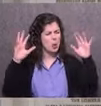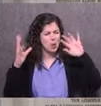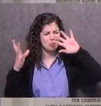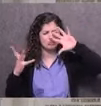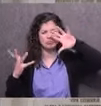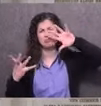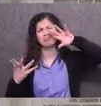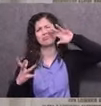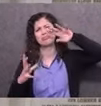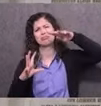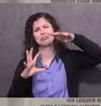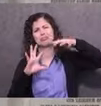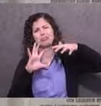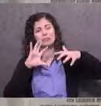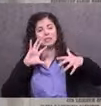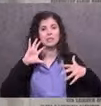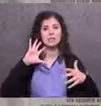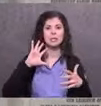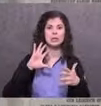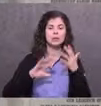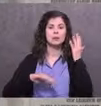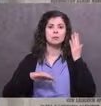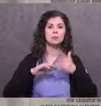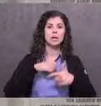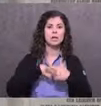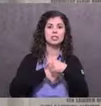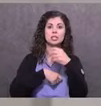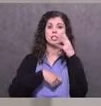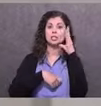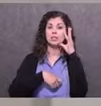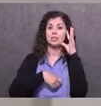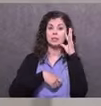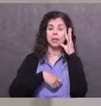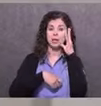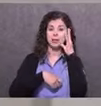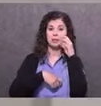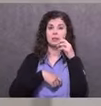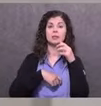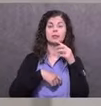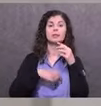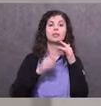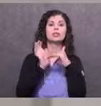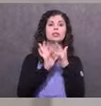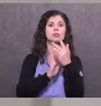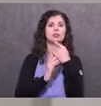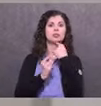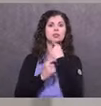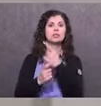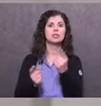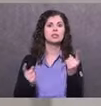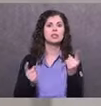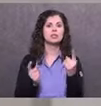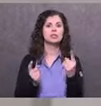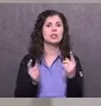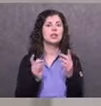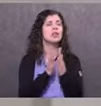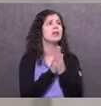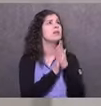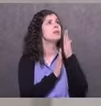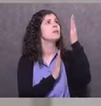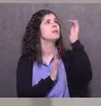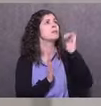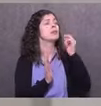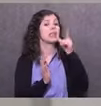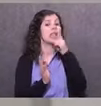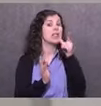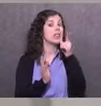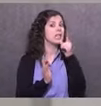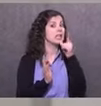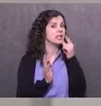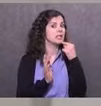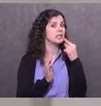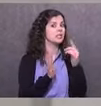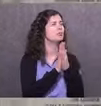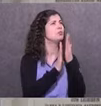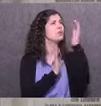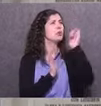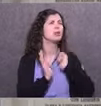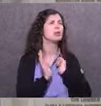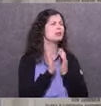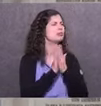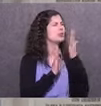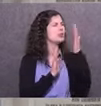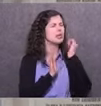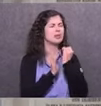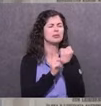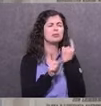3 horas da tarde, Jesus clamou com voz forte: Eli, Eli, lema sabachthani, que